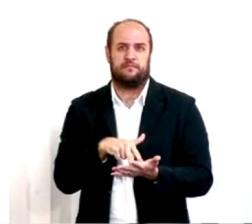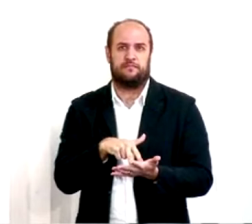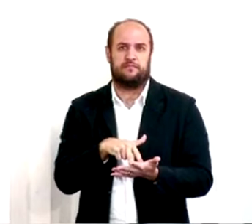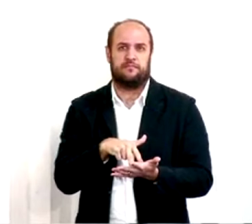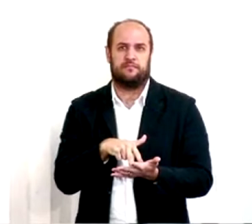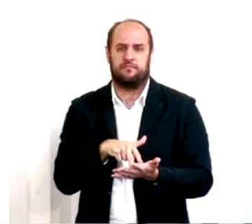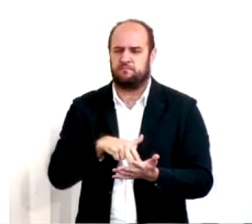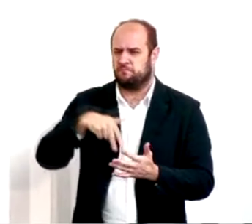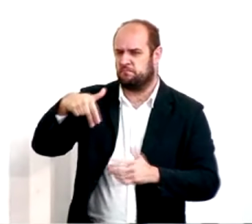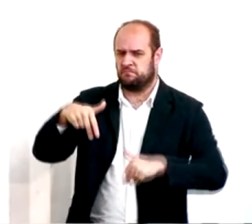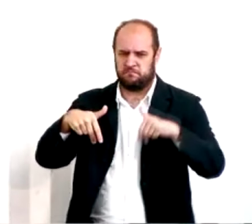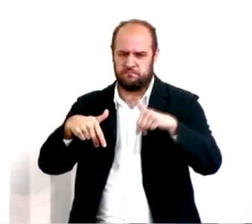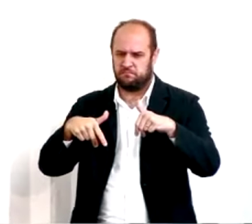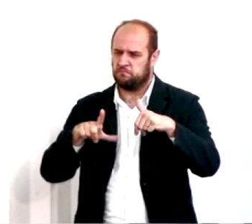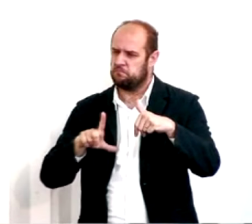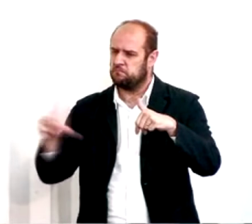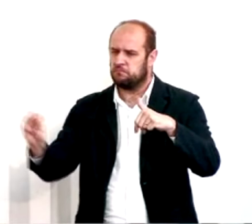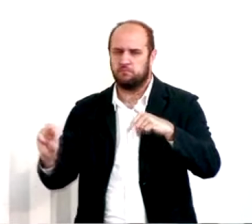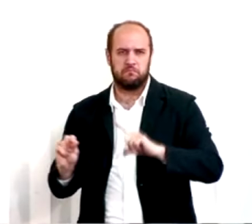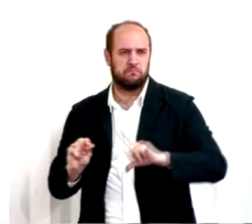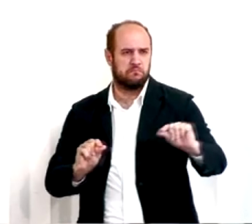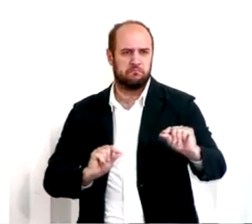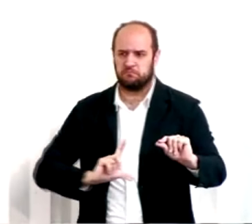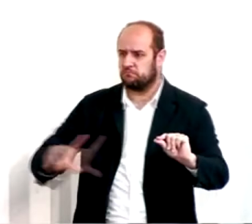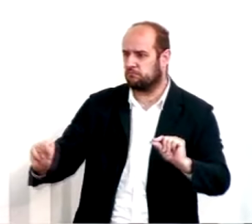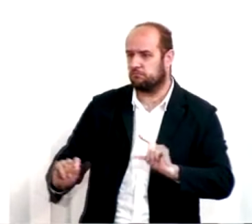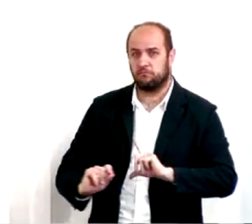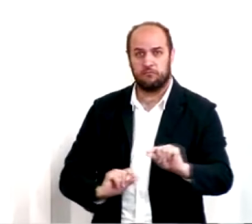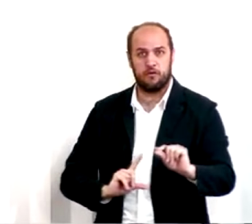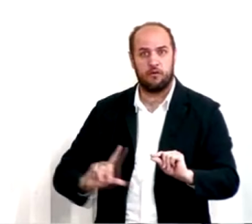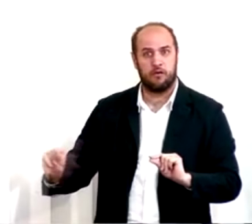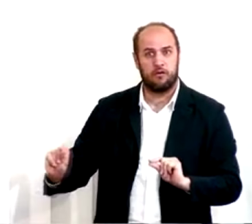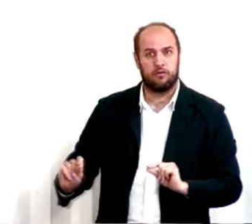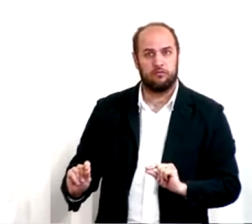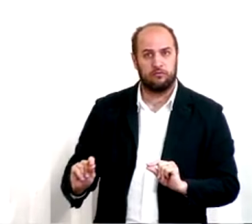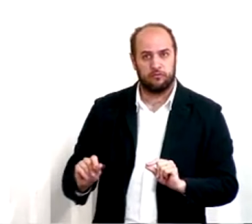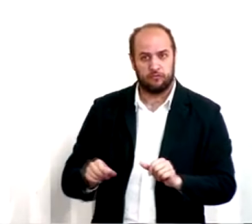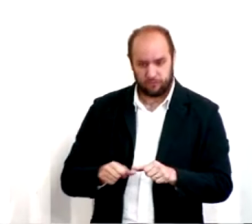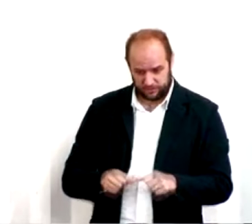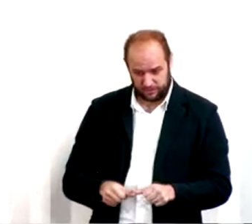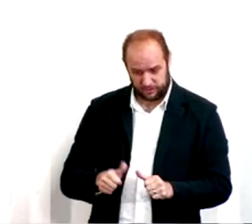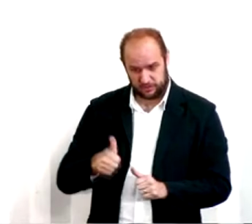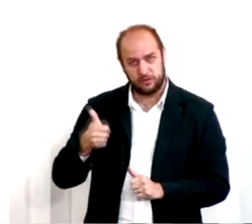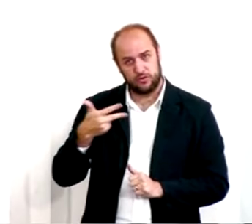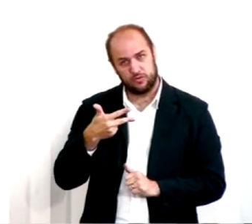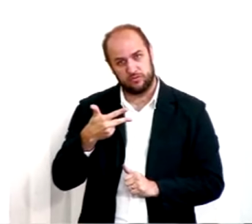levantaram um a um e foram saindo a 12 ficaram por perto disso